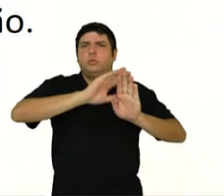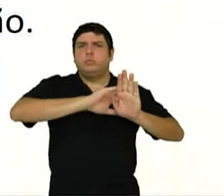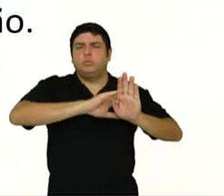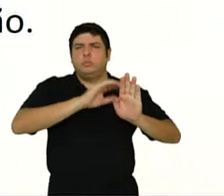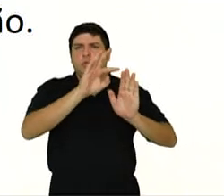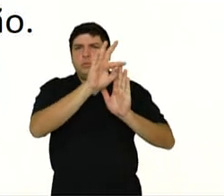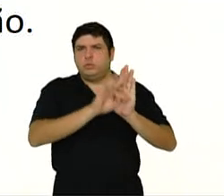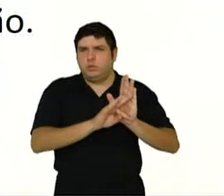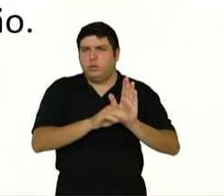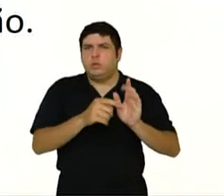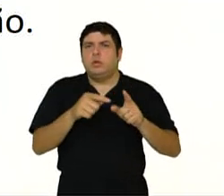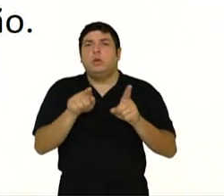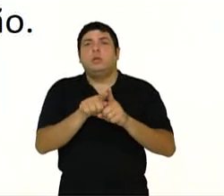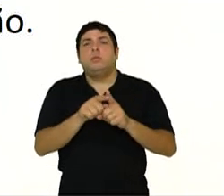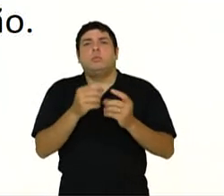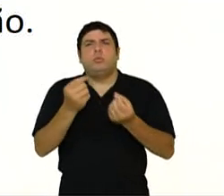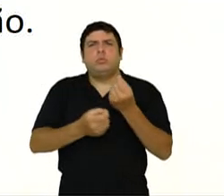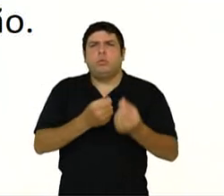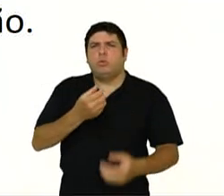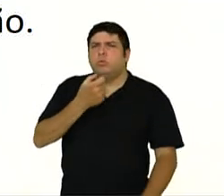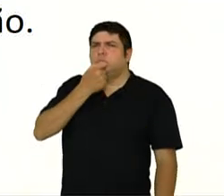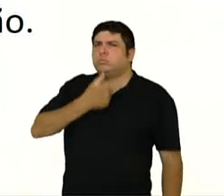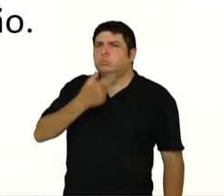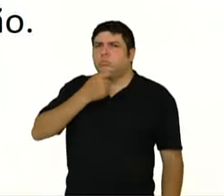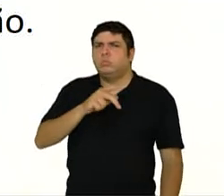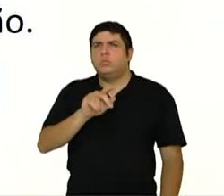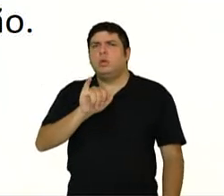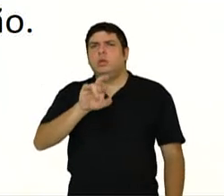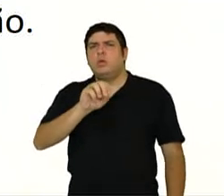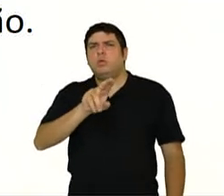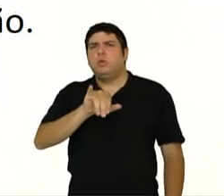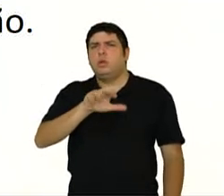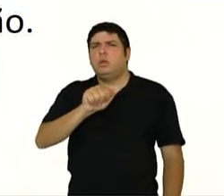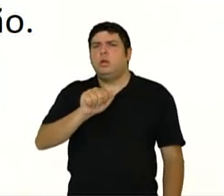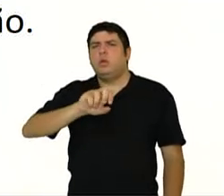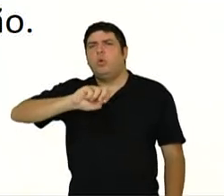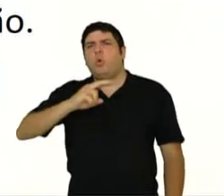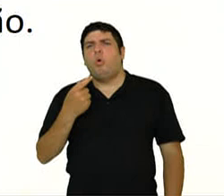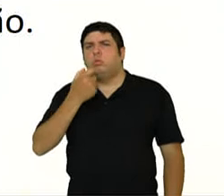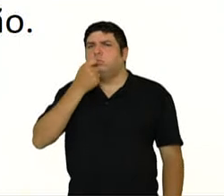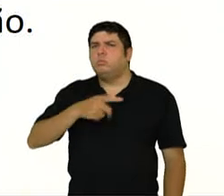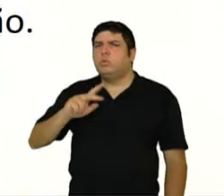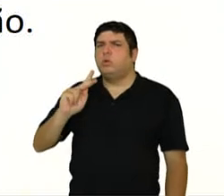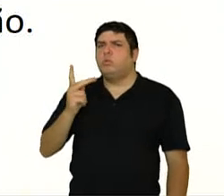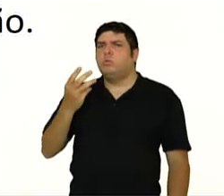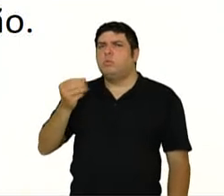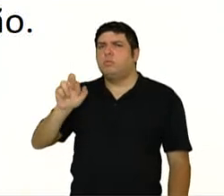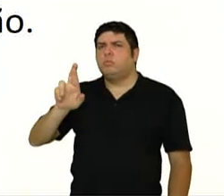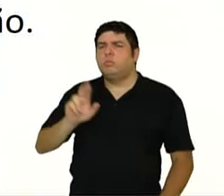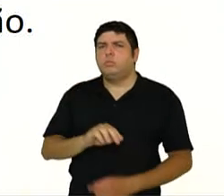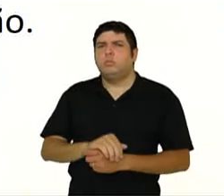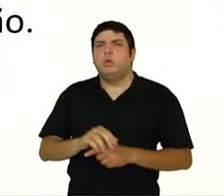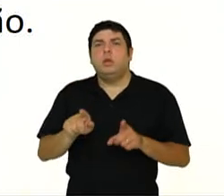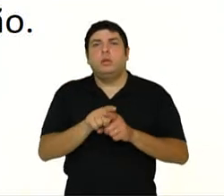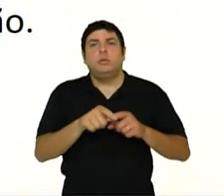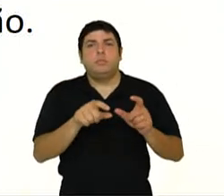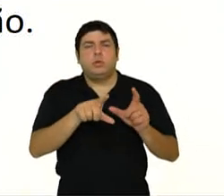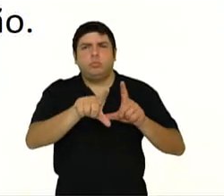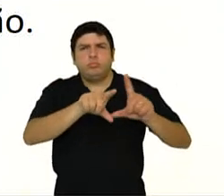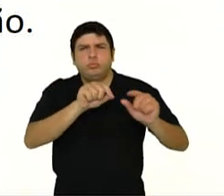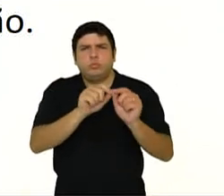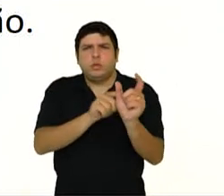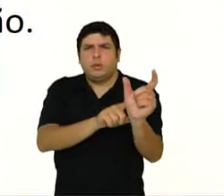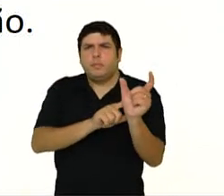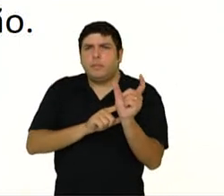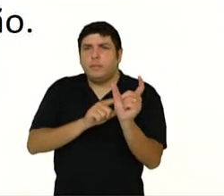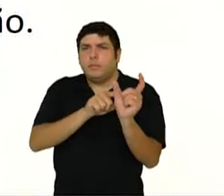vamos identificar efeitos de ironia ou de humor em textos variados, reconhecer o efeito de sentido decorrente da escolha de uma